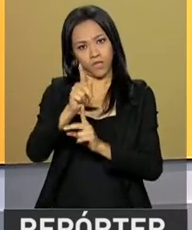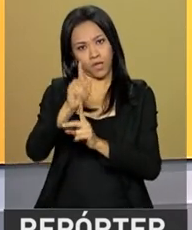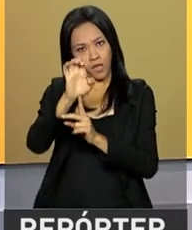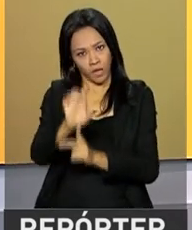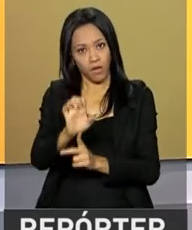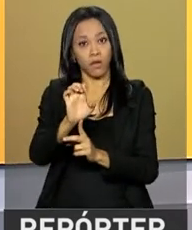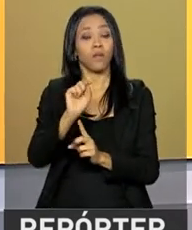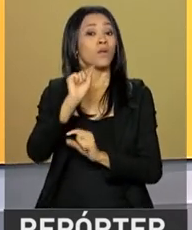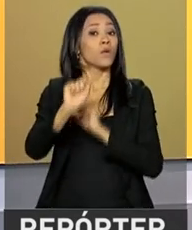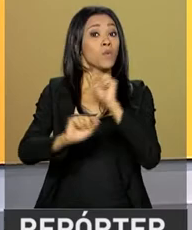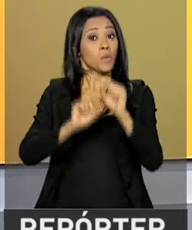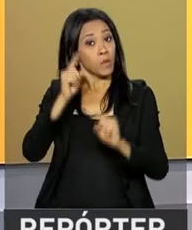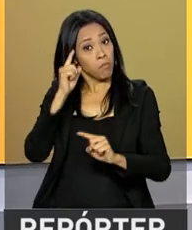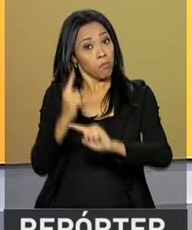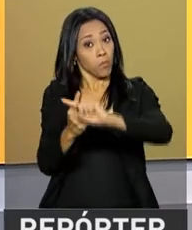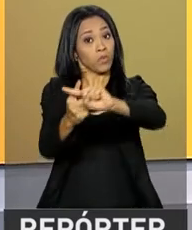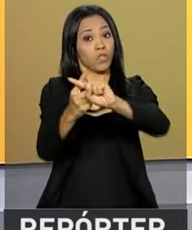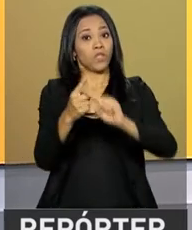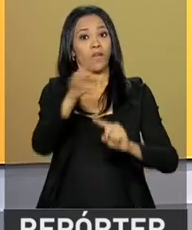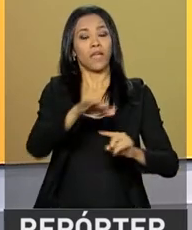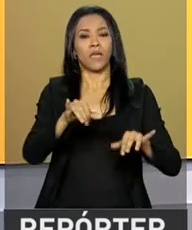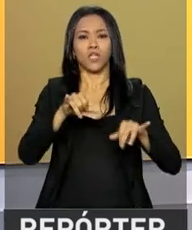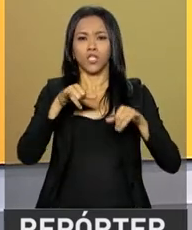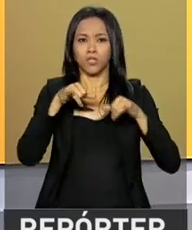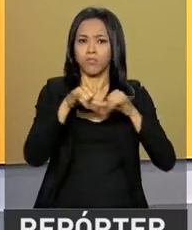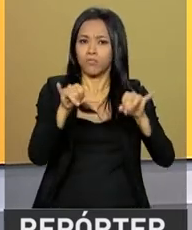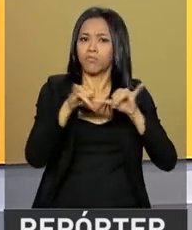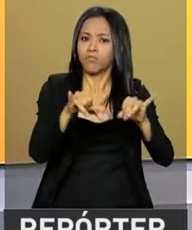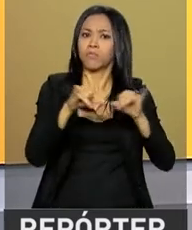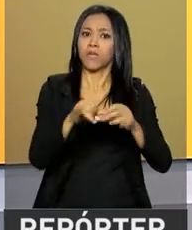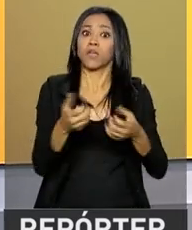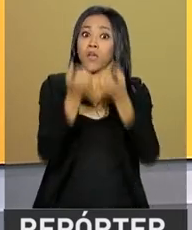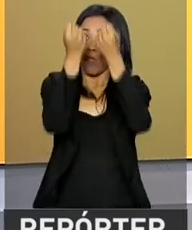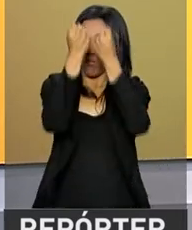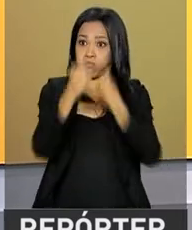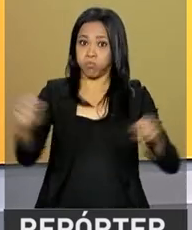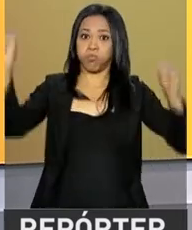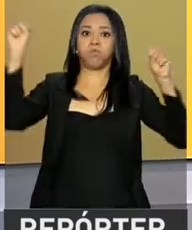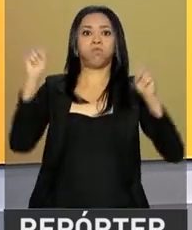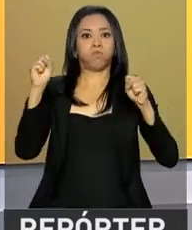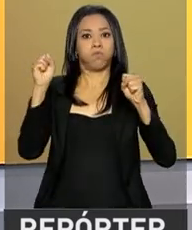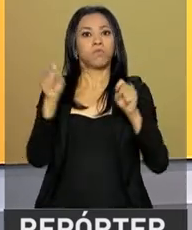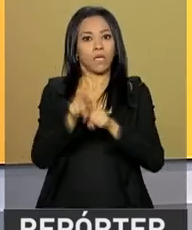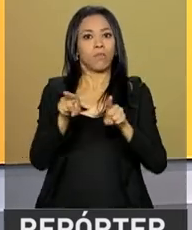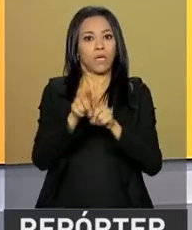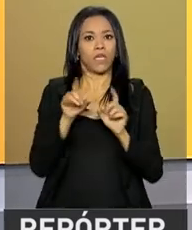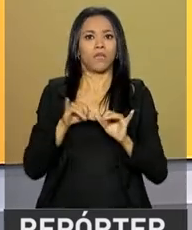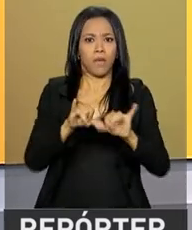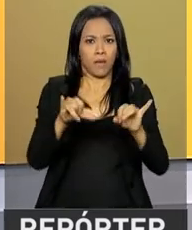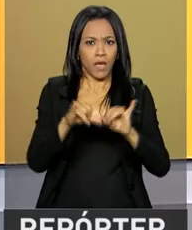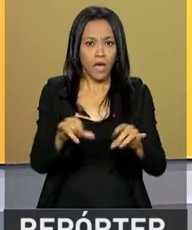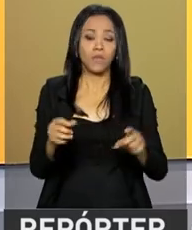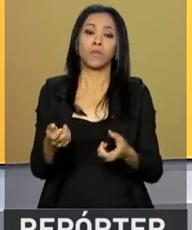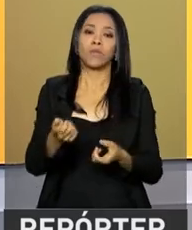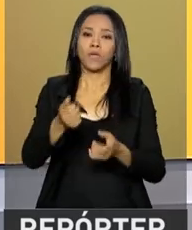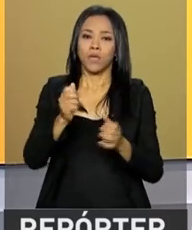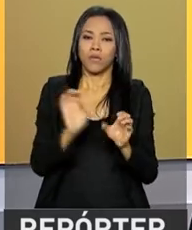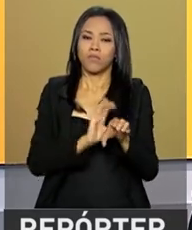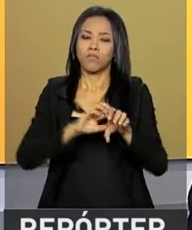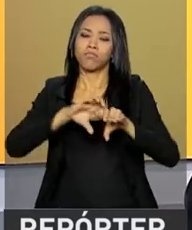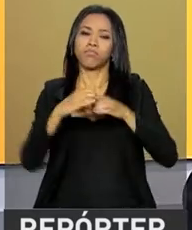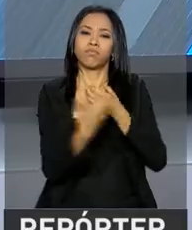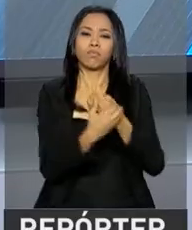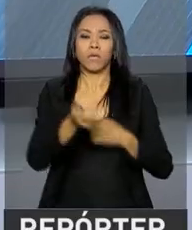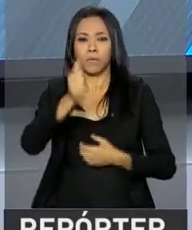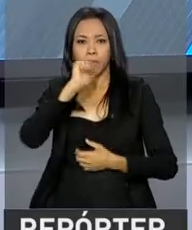foi a do setor de hipermercados supermercados produtos alimentícios bebidas e fumo